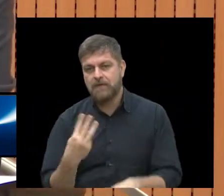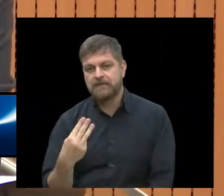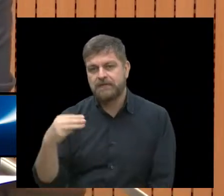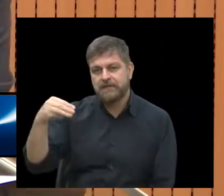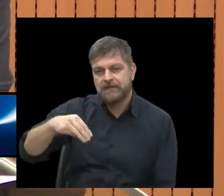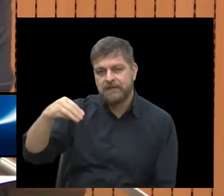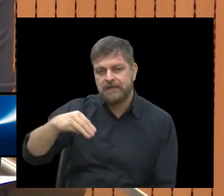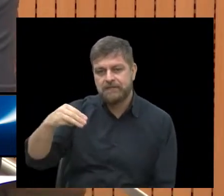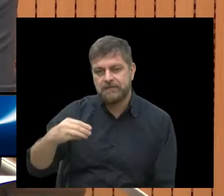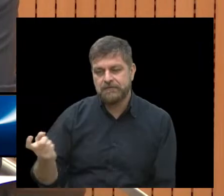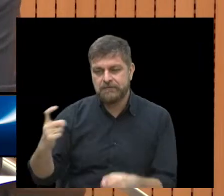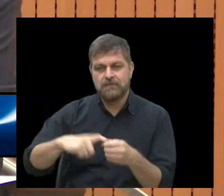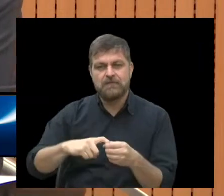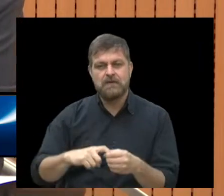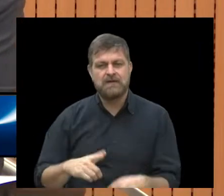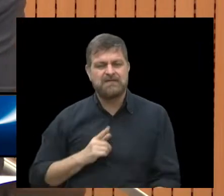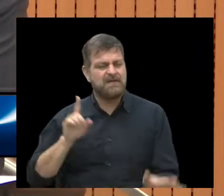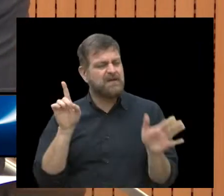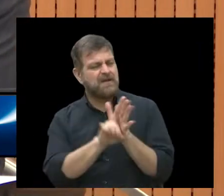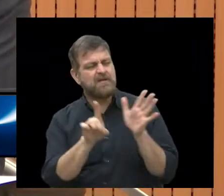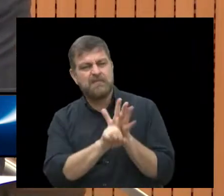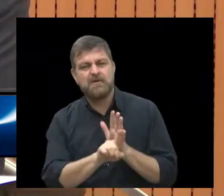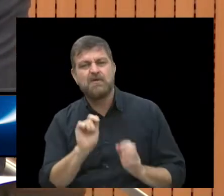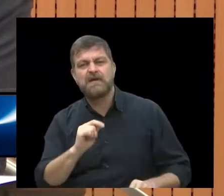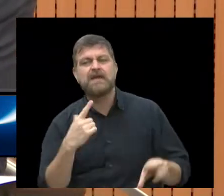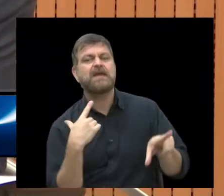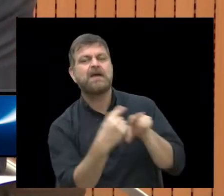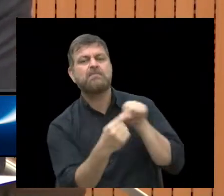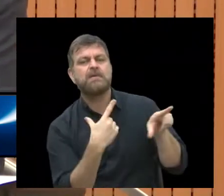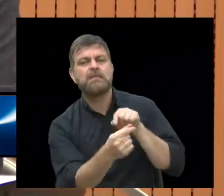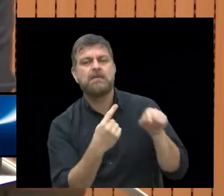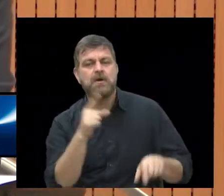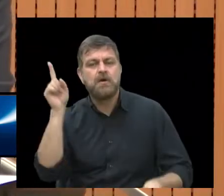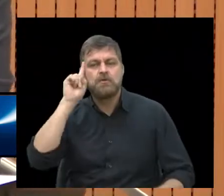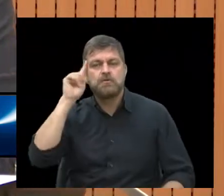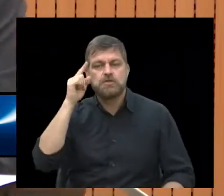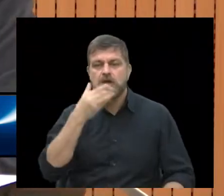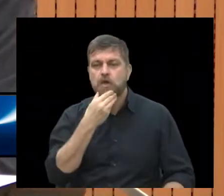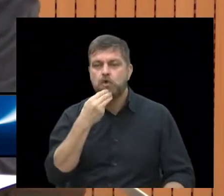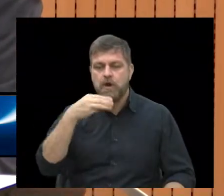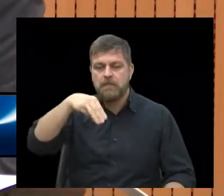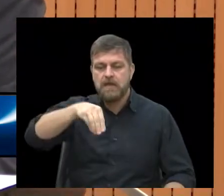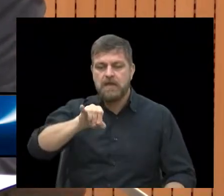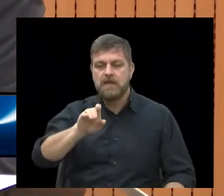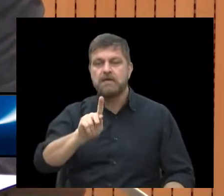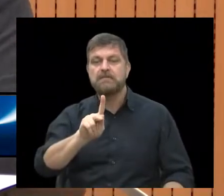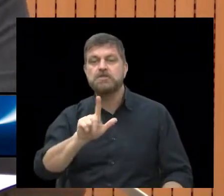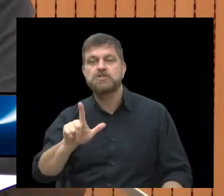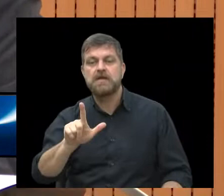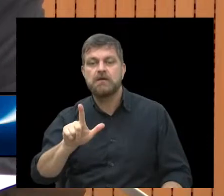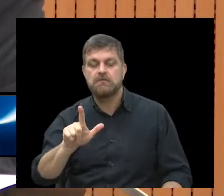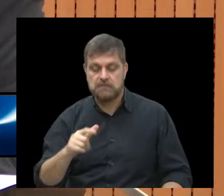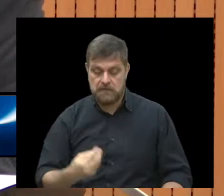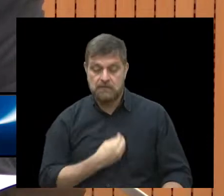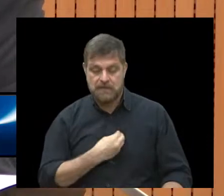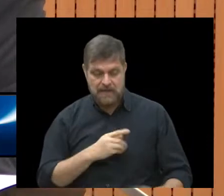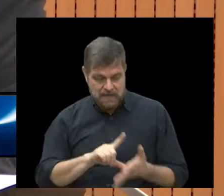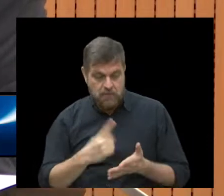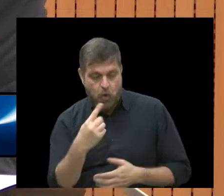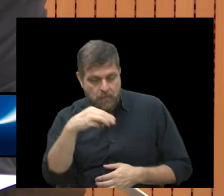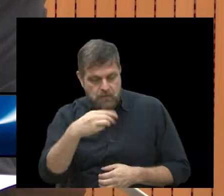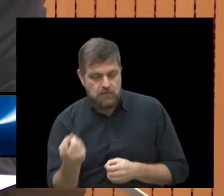minutos, retornaram. Eu pergunto aqui, quem que se retirou no dia do senhor Michel? E voltou depois de 1